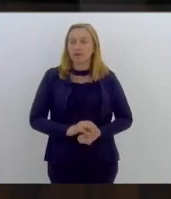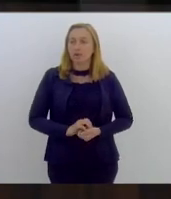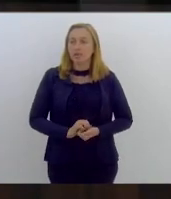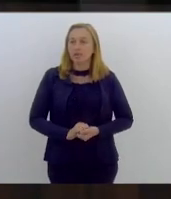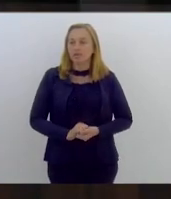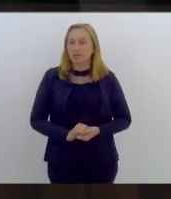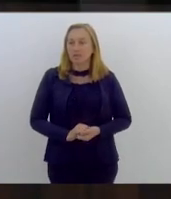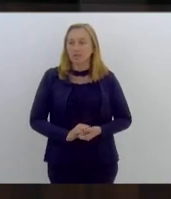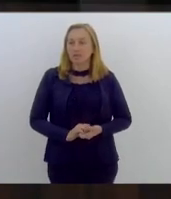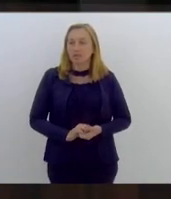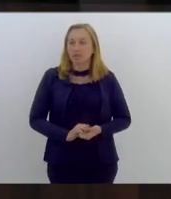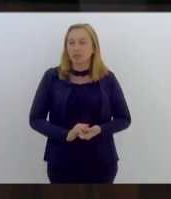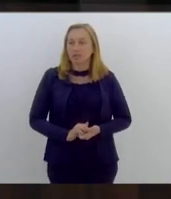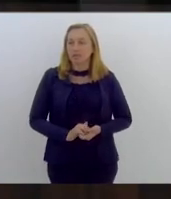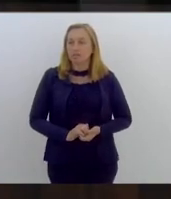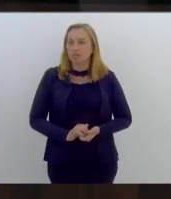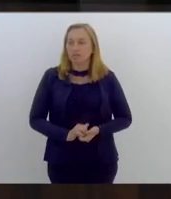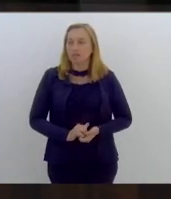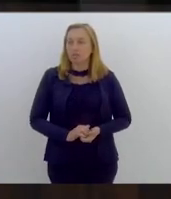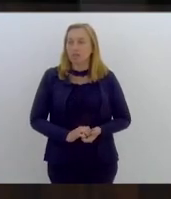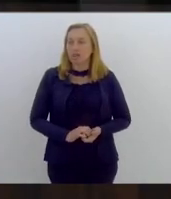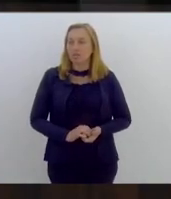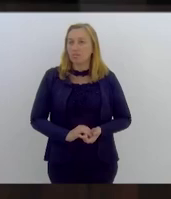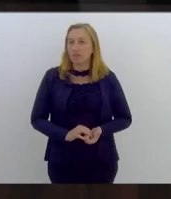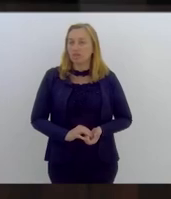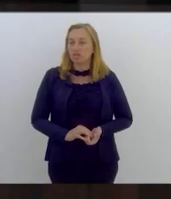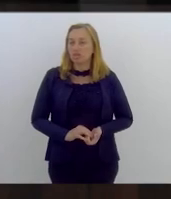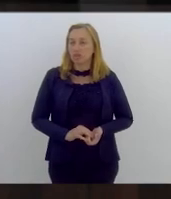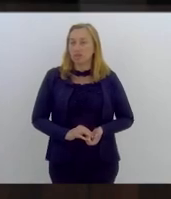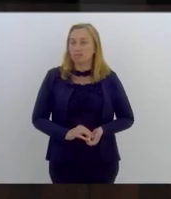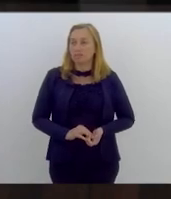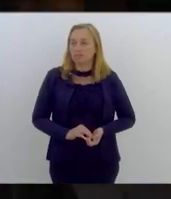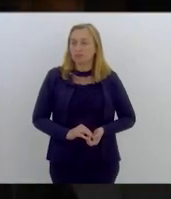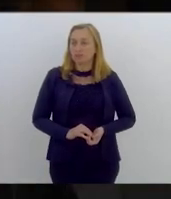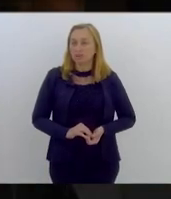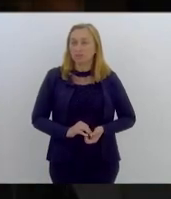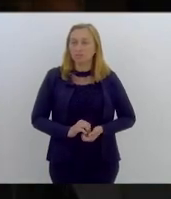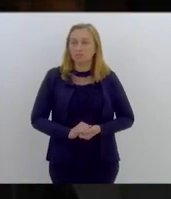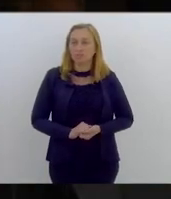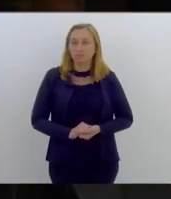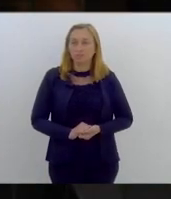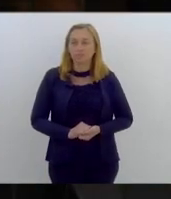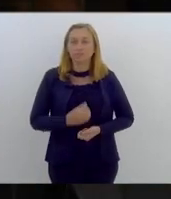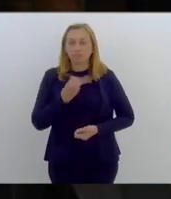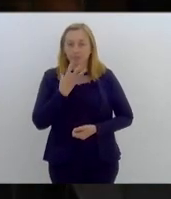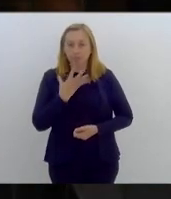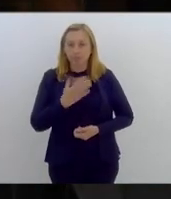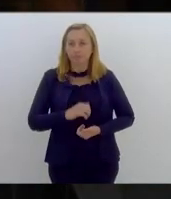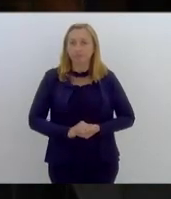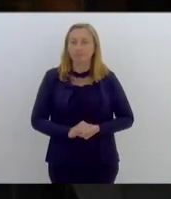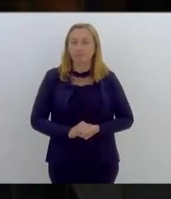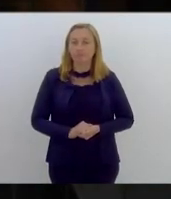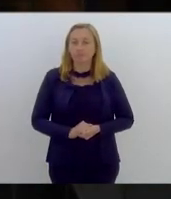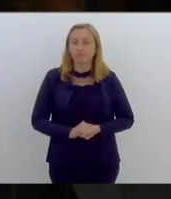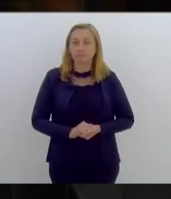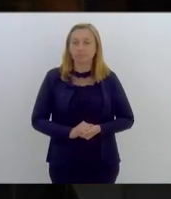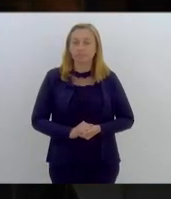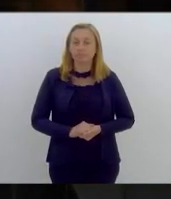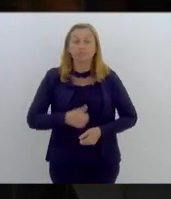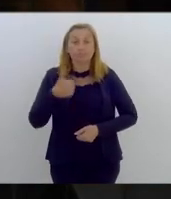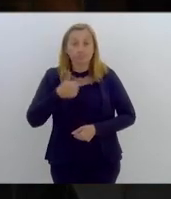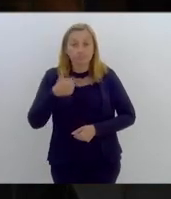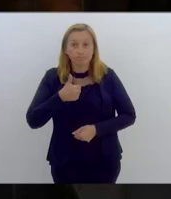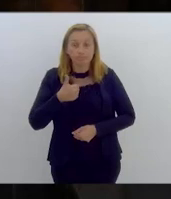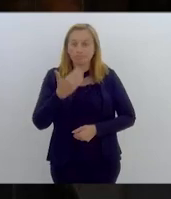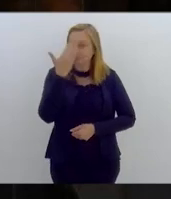Deputado. Mais que um deputado. Doutor Rodrigo, por favor. Bom, vamos lá. Em primeiro lugar,